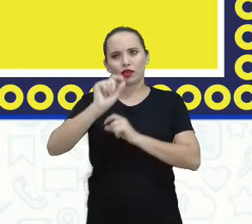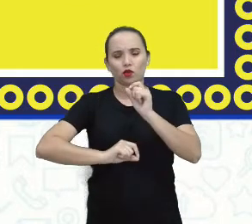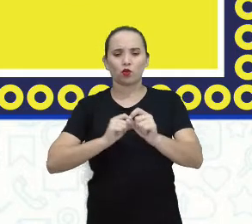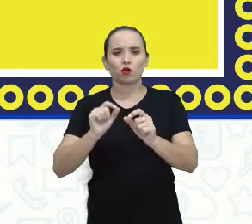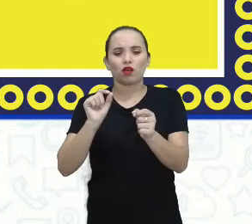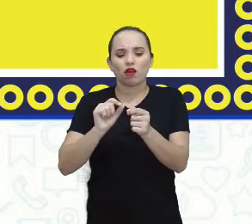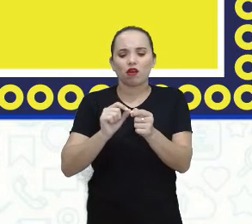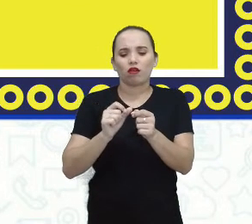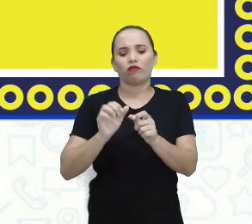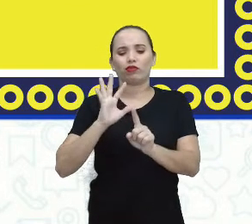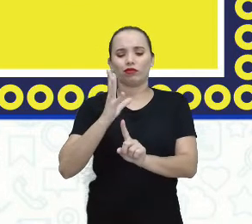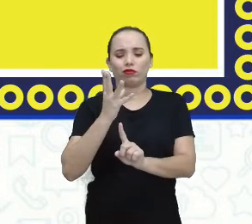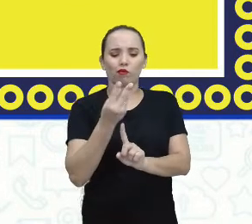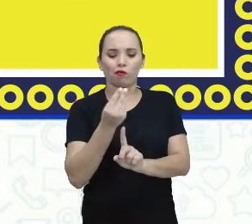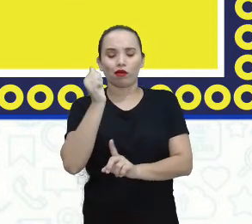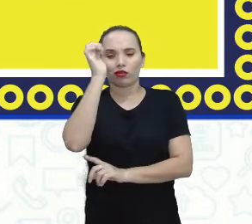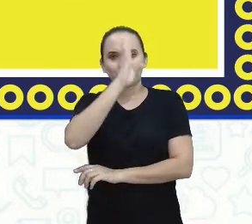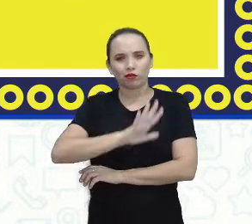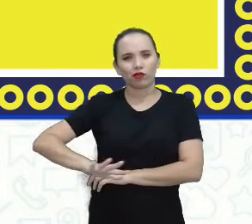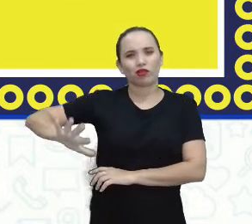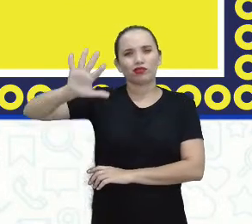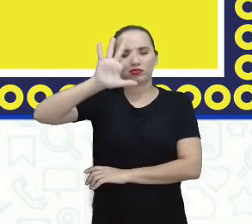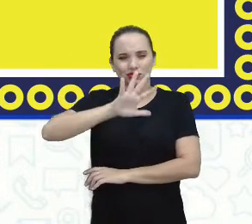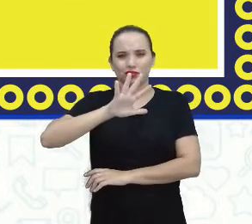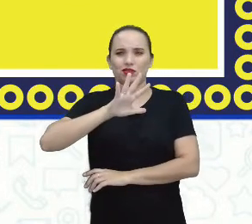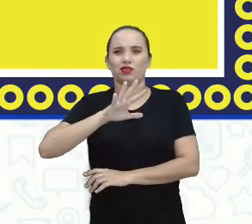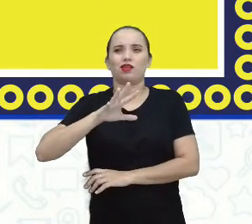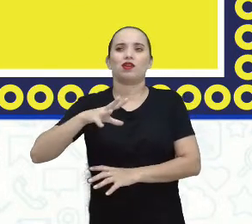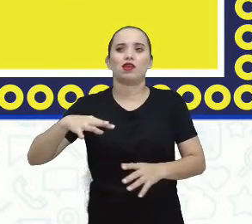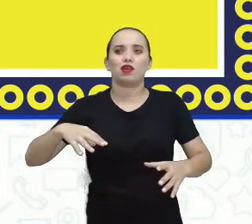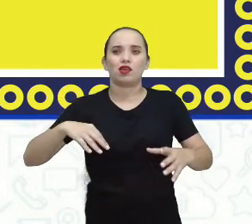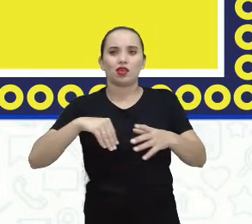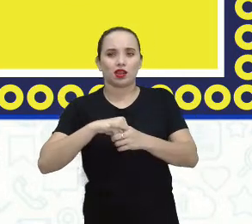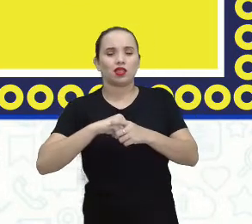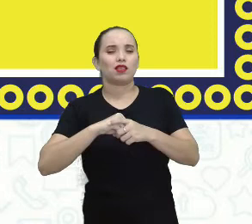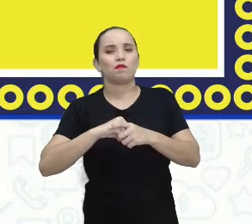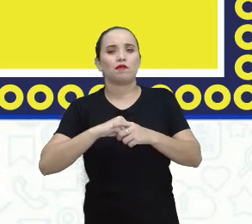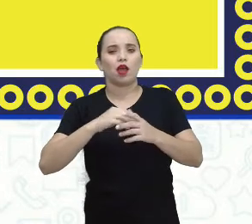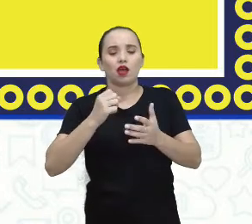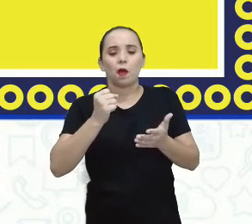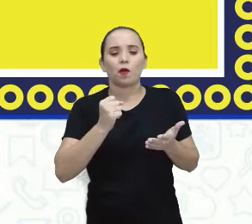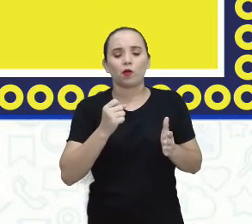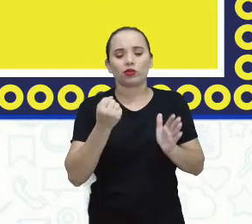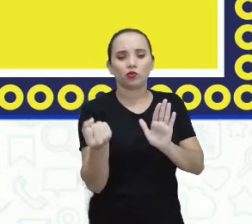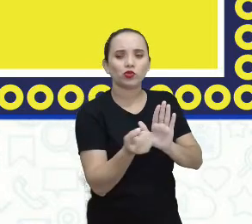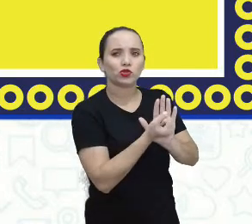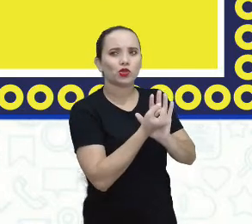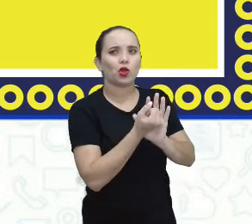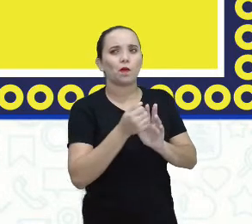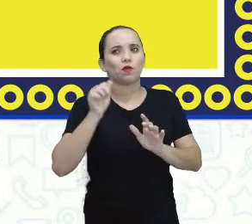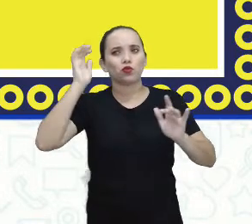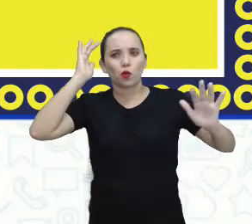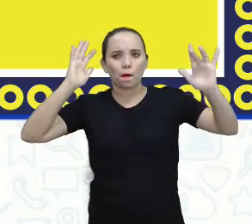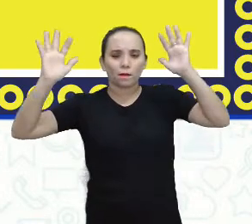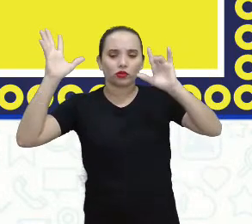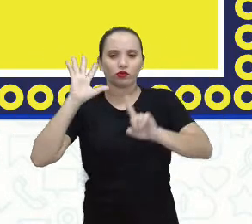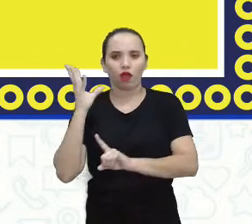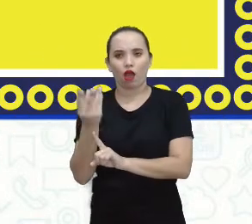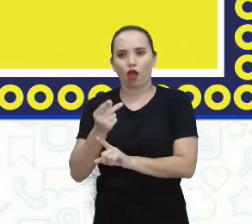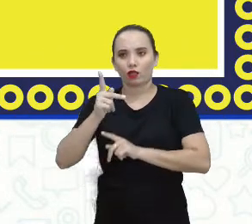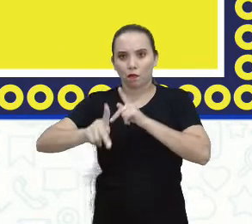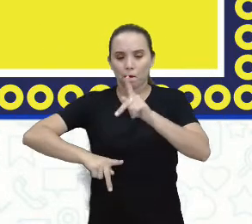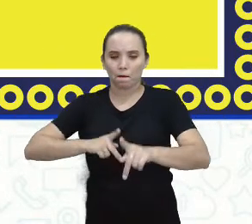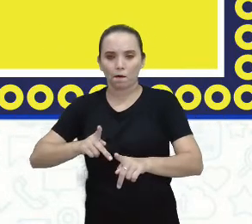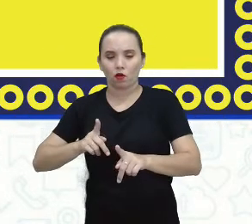arte brasileira, pautada nos símbolos e no imaginário da arte popular, com foco no